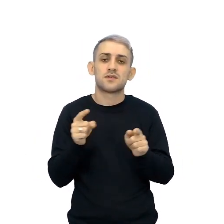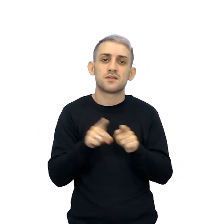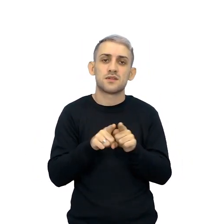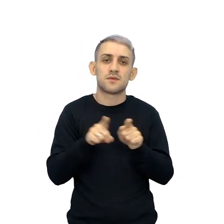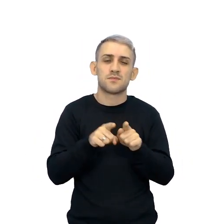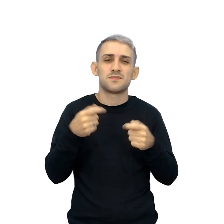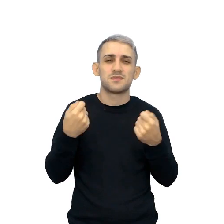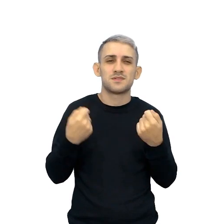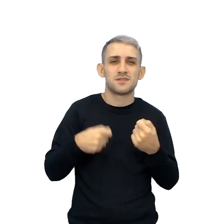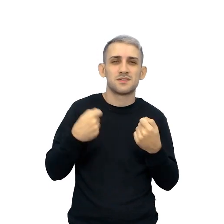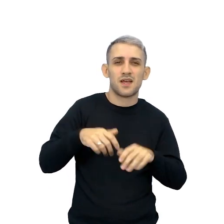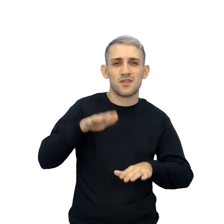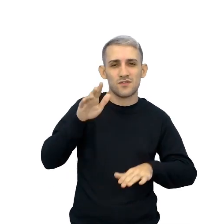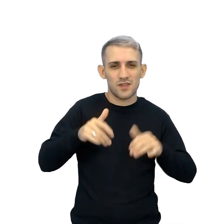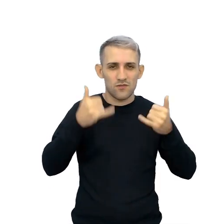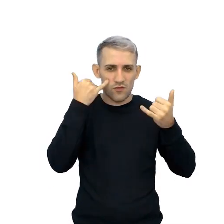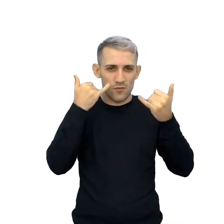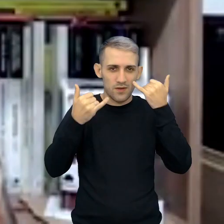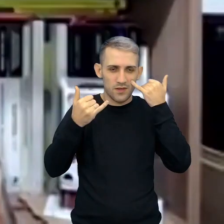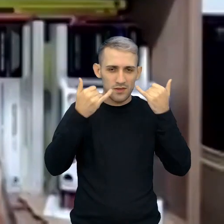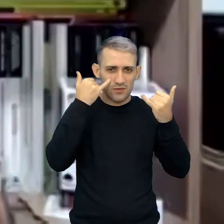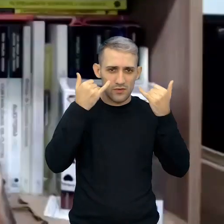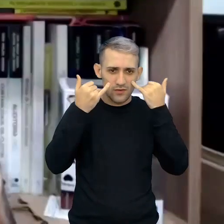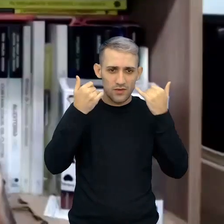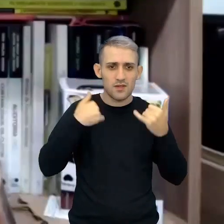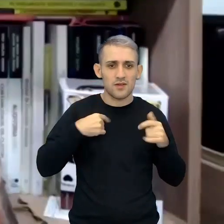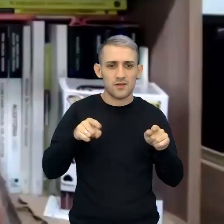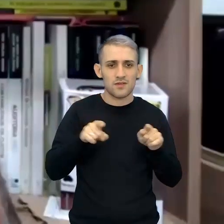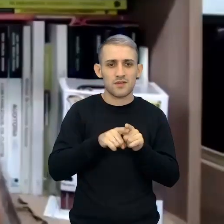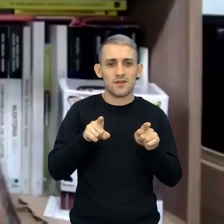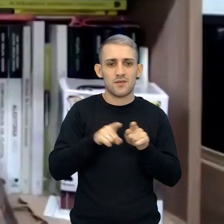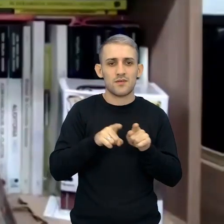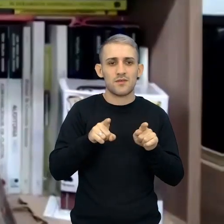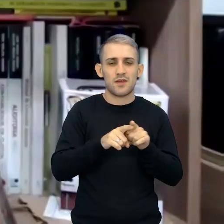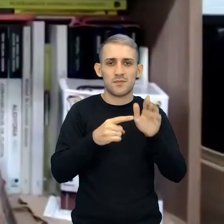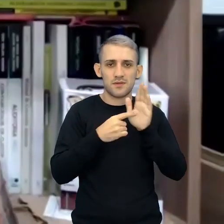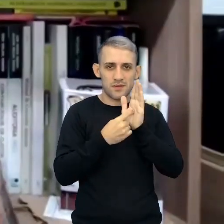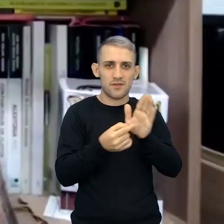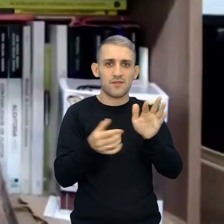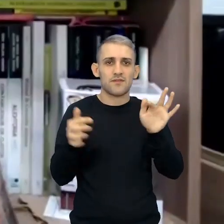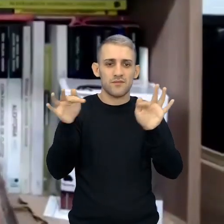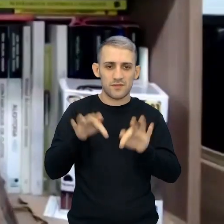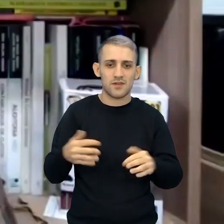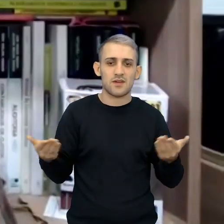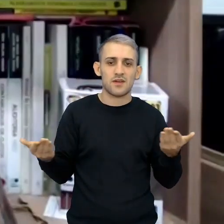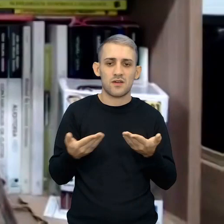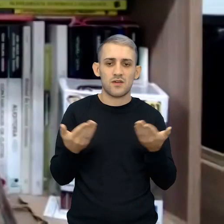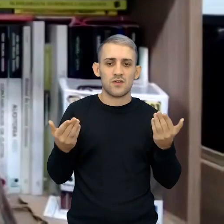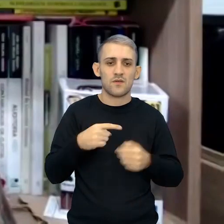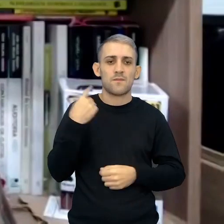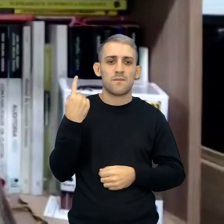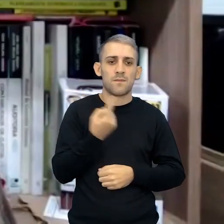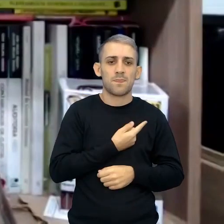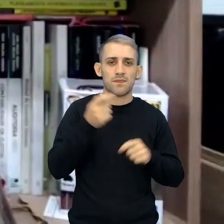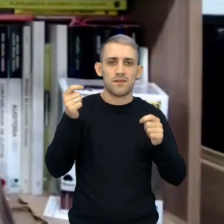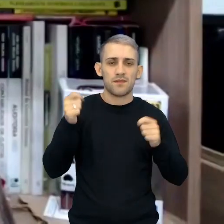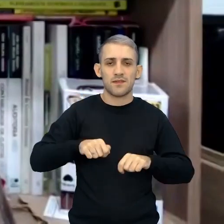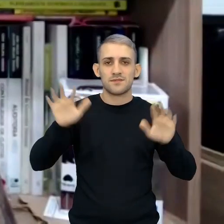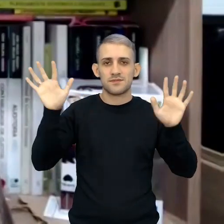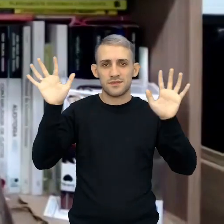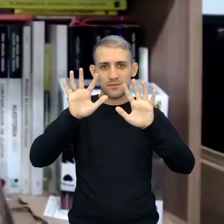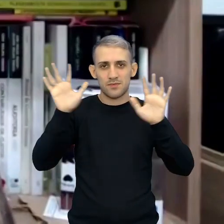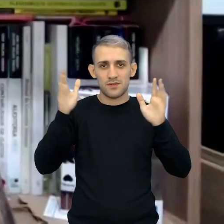precisarem de mais informações. Eu vou fechando aqui a nossa apresentação para que nós possamos nos despedir,